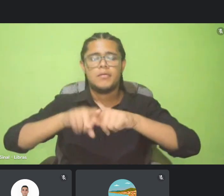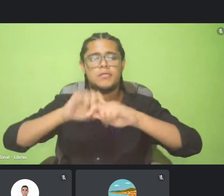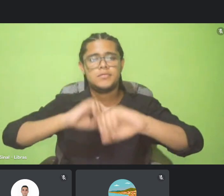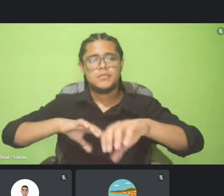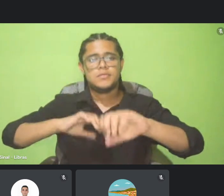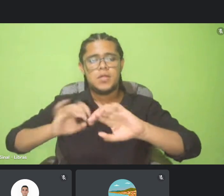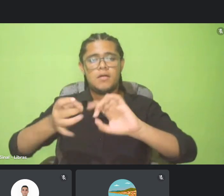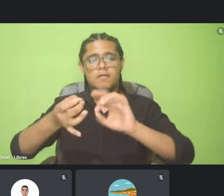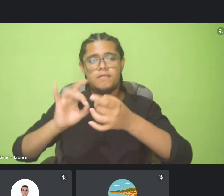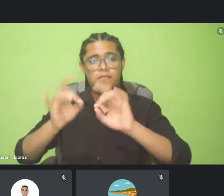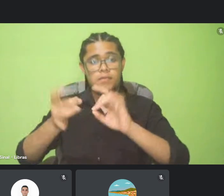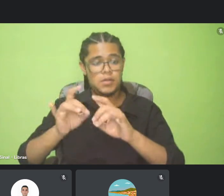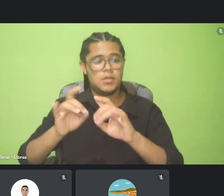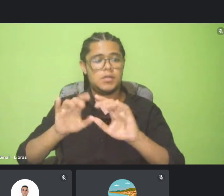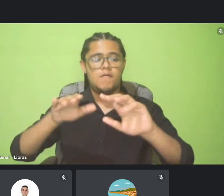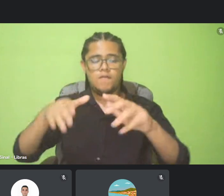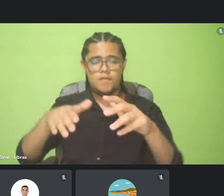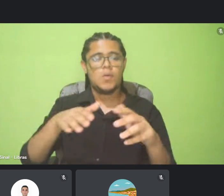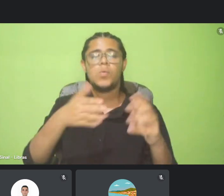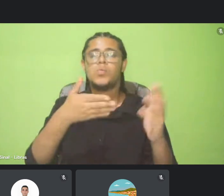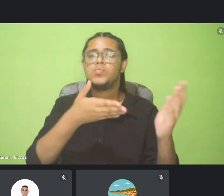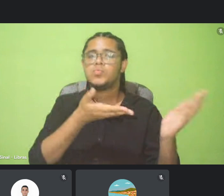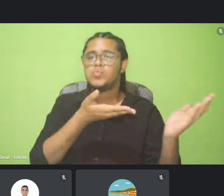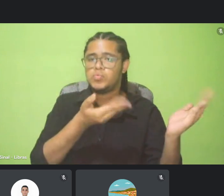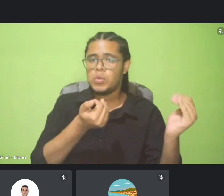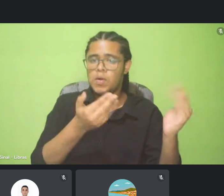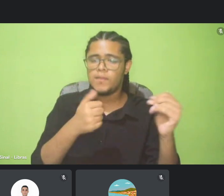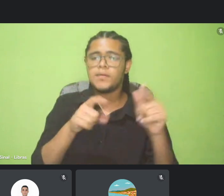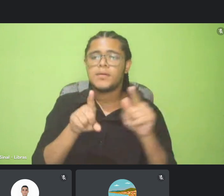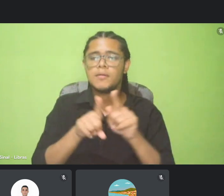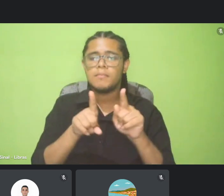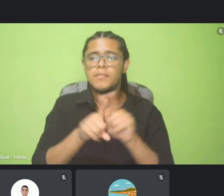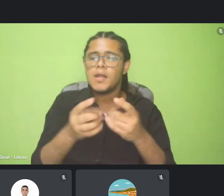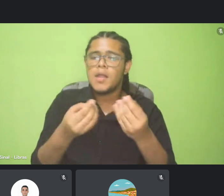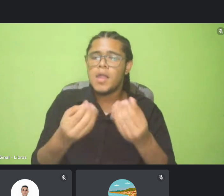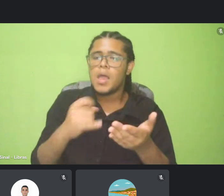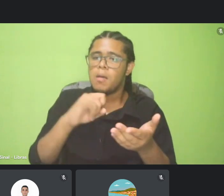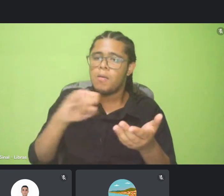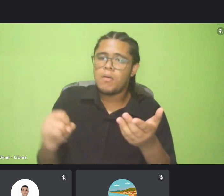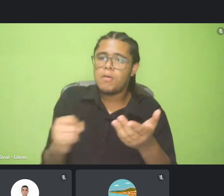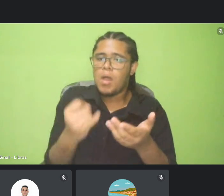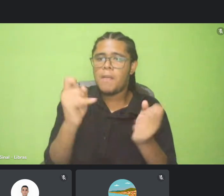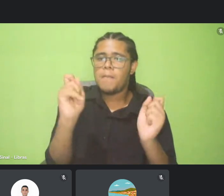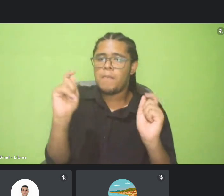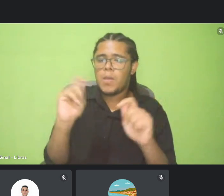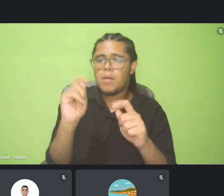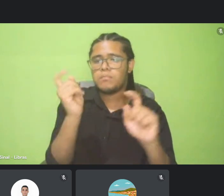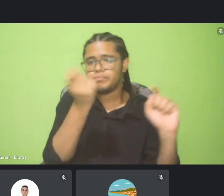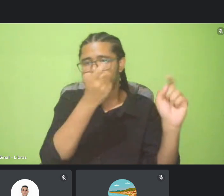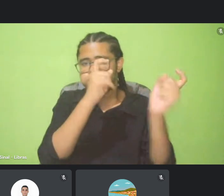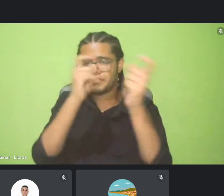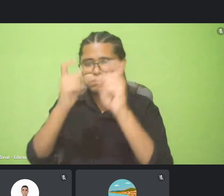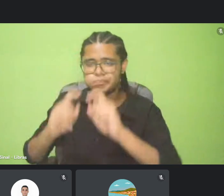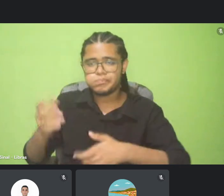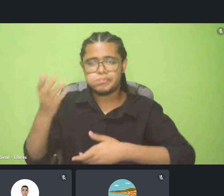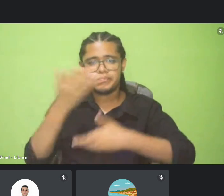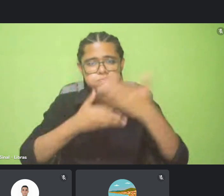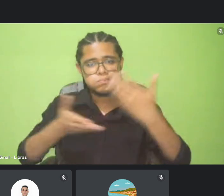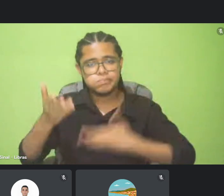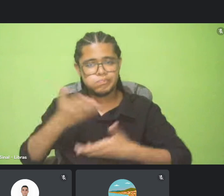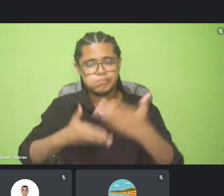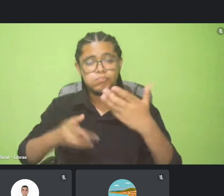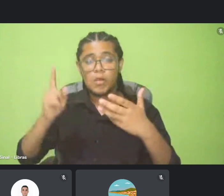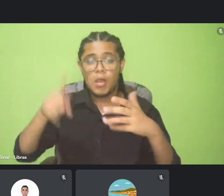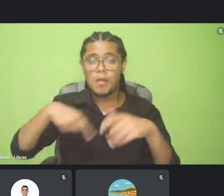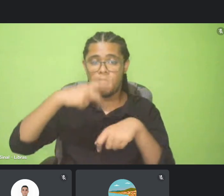para a juventude ali do Passe da Pátria, ter a gente tentado a outra oportunidade e dialogar naquele espaço onde é a Praça de Jaume